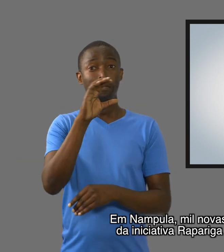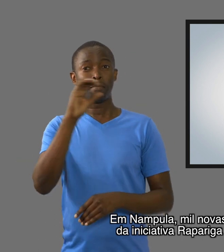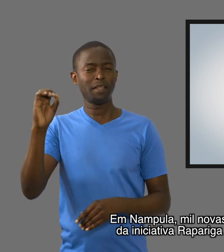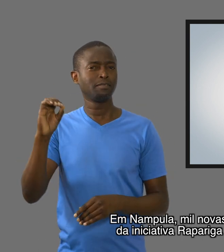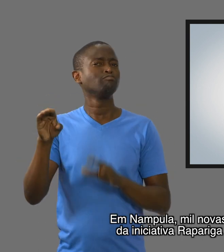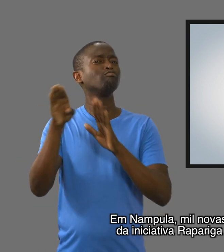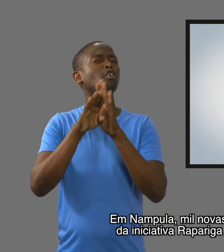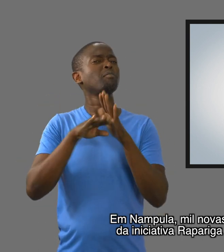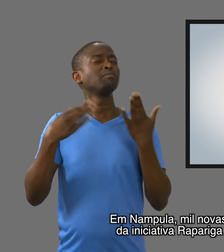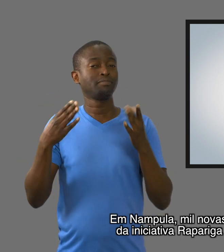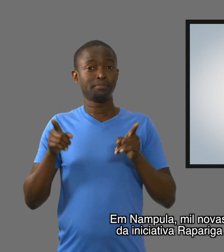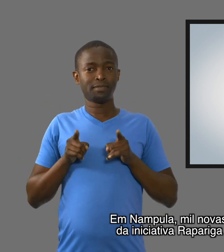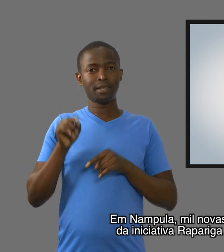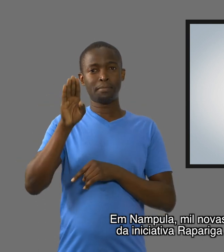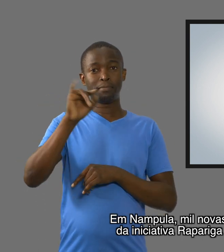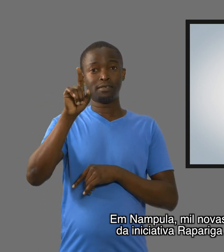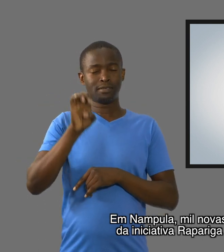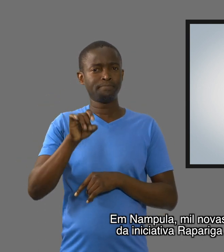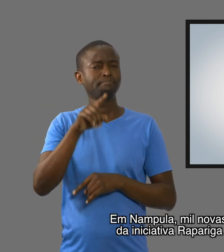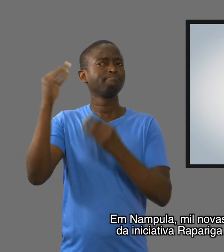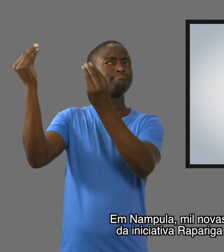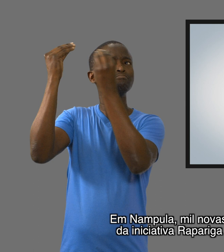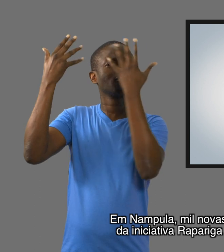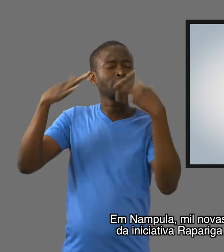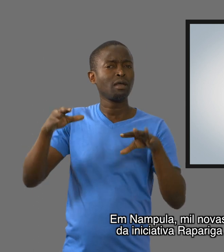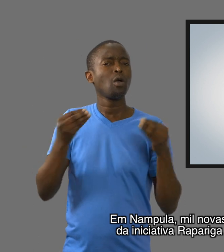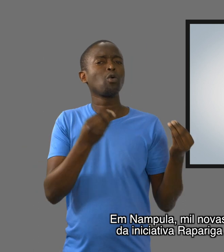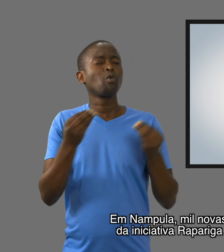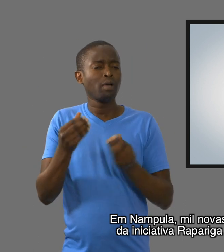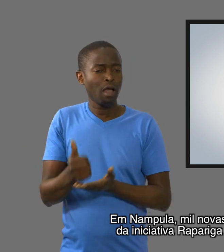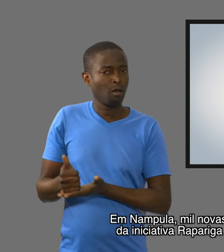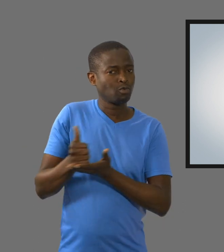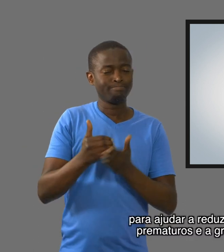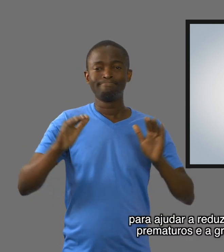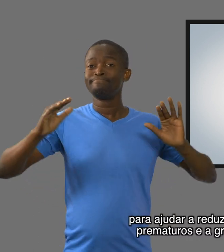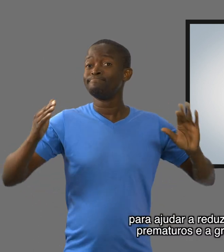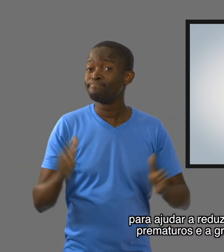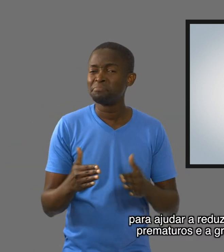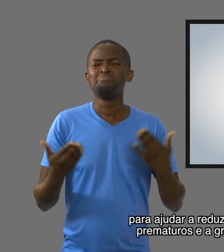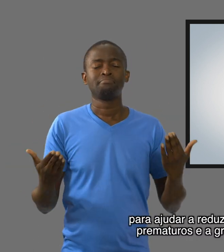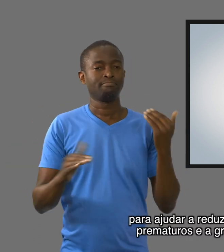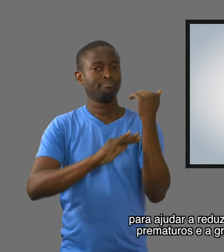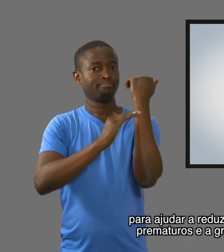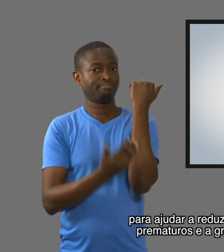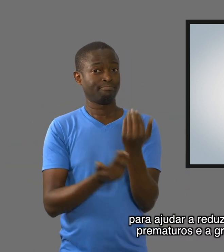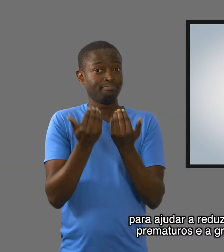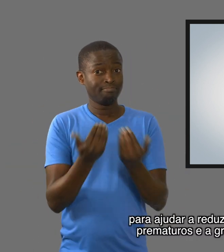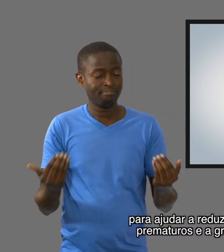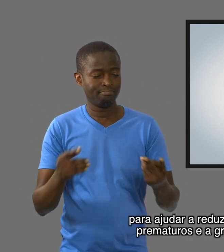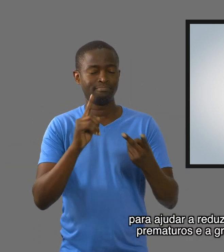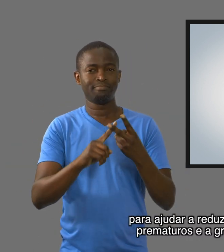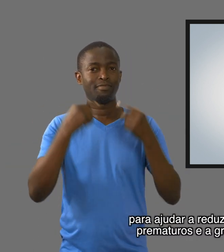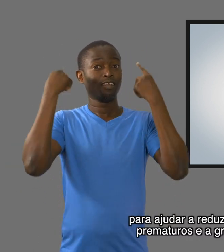mil novas mentoras no âmbito da iniciativa Rapariga Bis foram formadas para ajudar a reduzir os casamentos